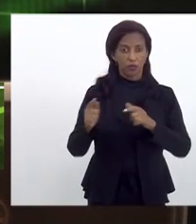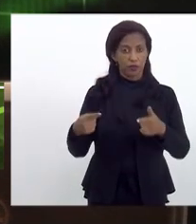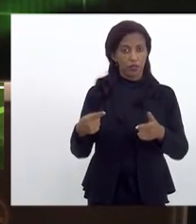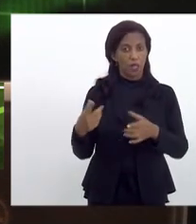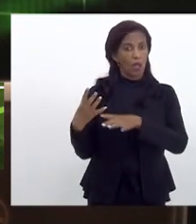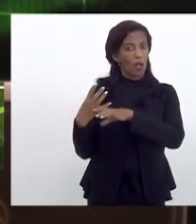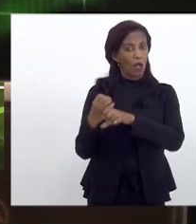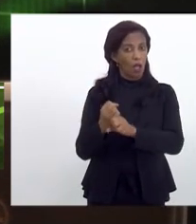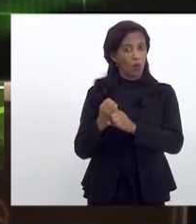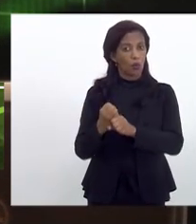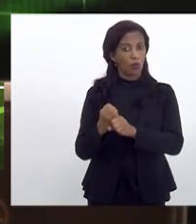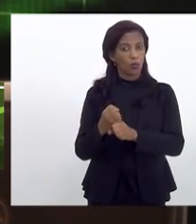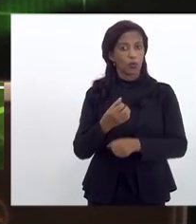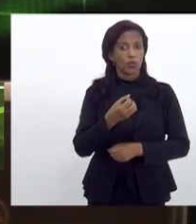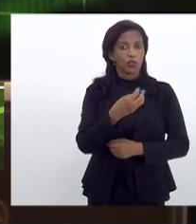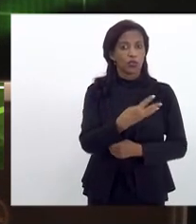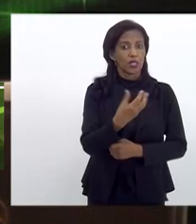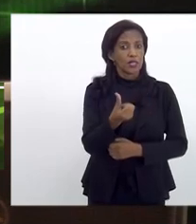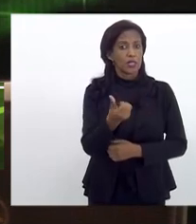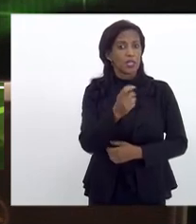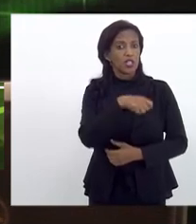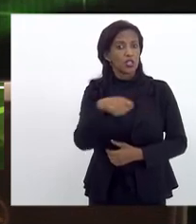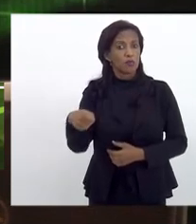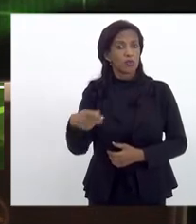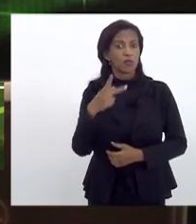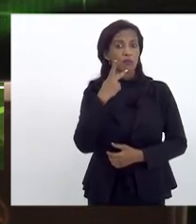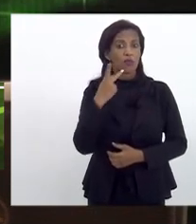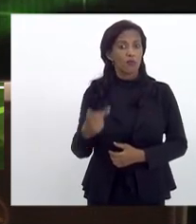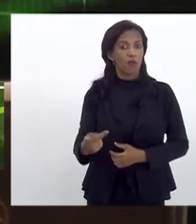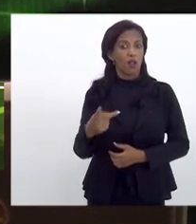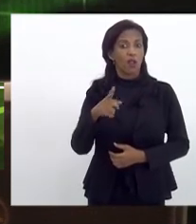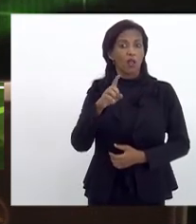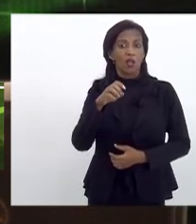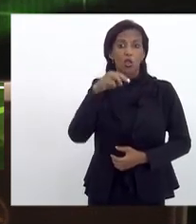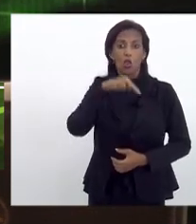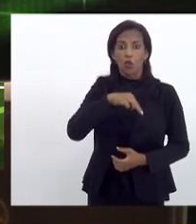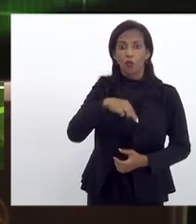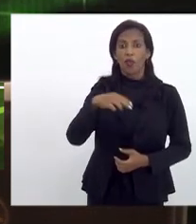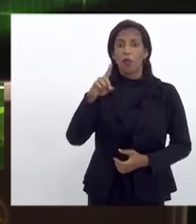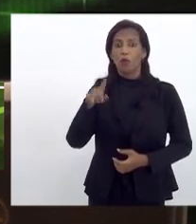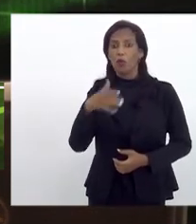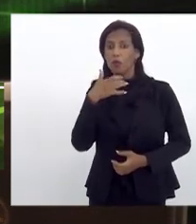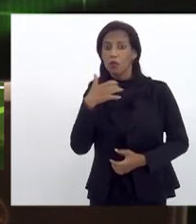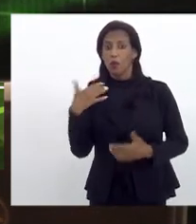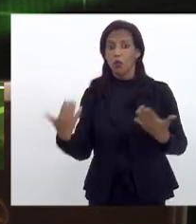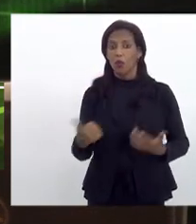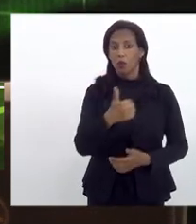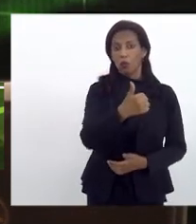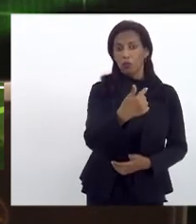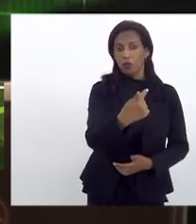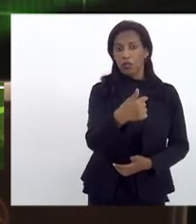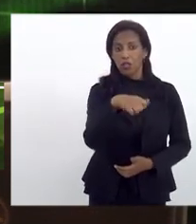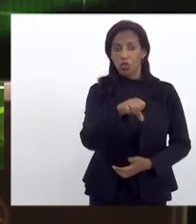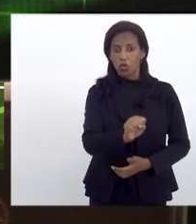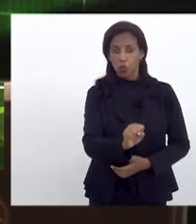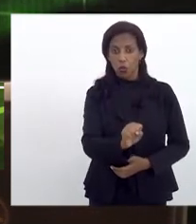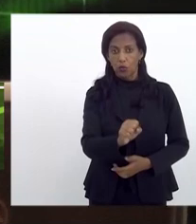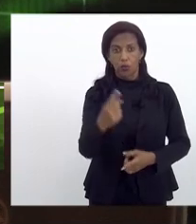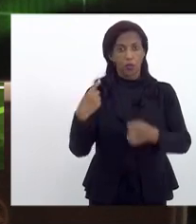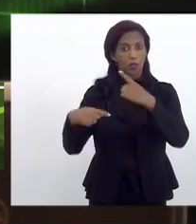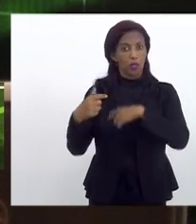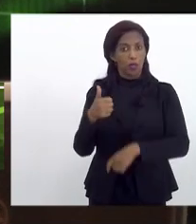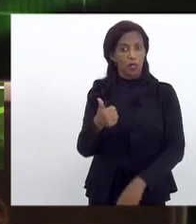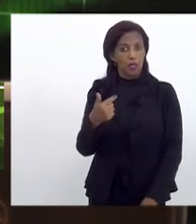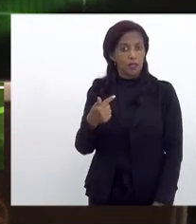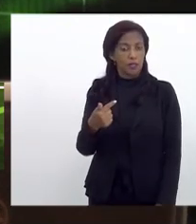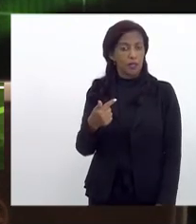acúmulo De três, seis meses Pra não dizer De novembro, dezembro Quando A 178 Que era 101 Estava